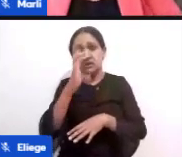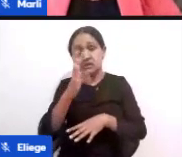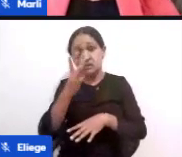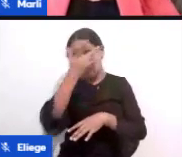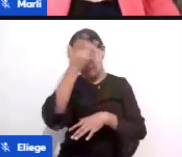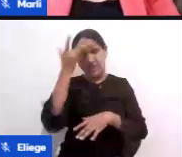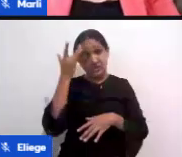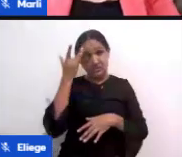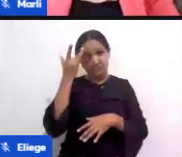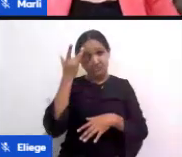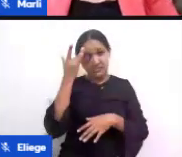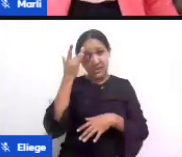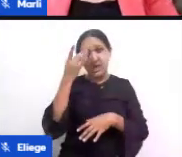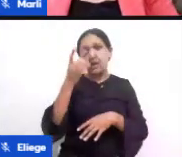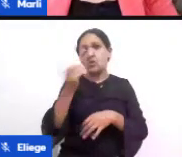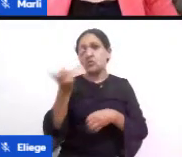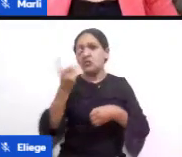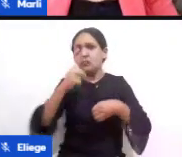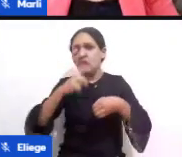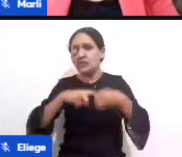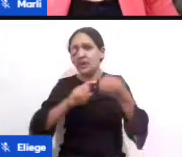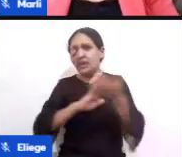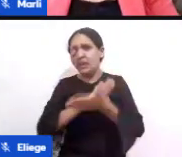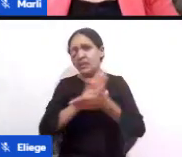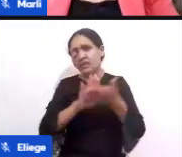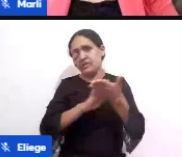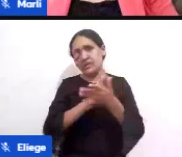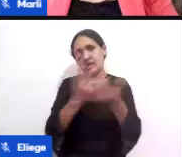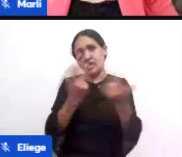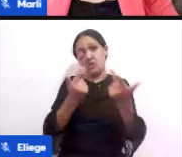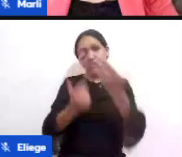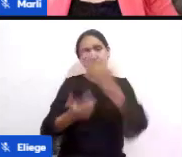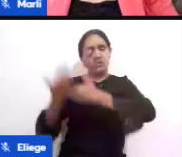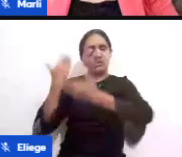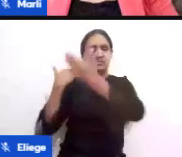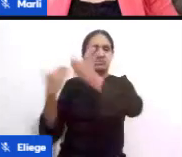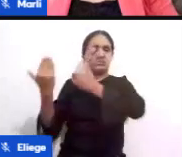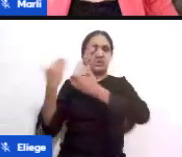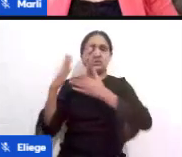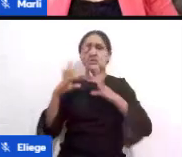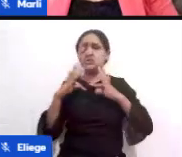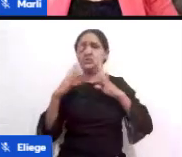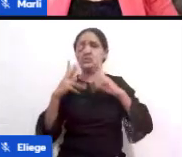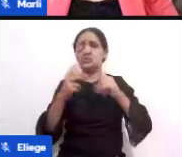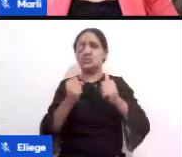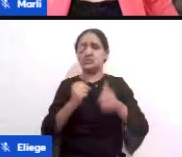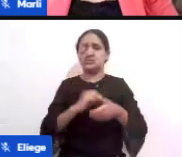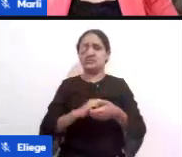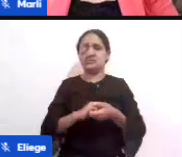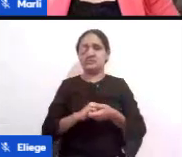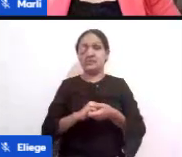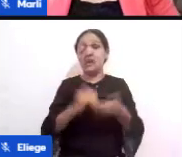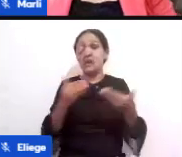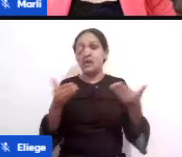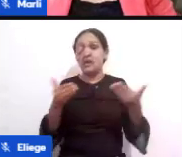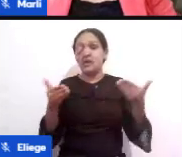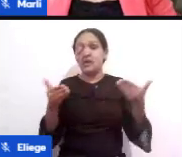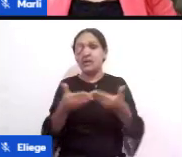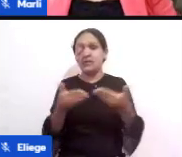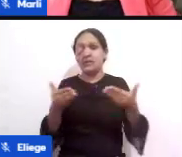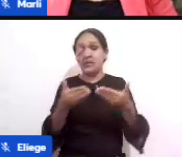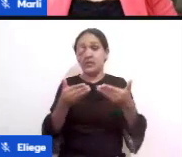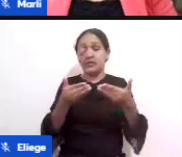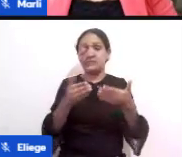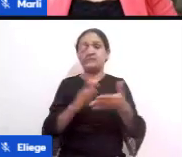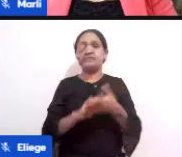voltar como era antes. Tudo muda, tudo vai mudar. Agora, vou passar a palavra